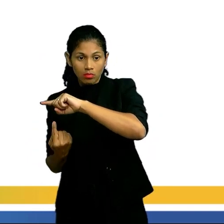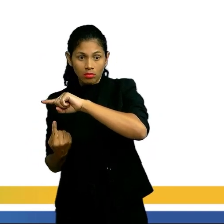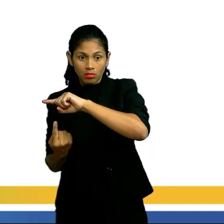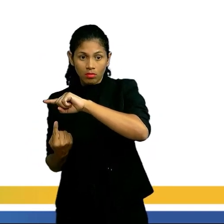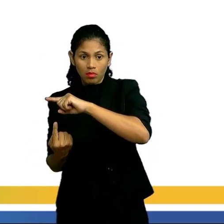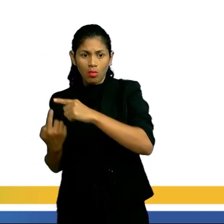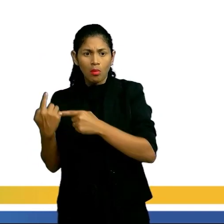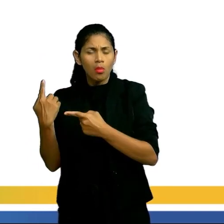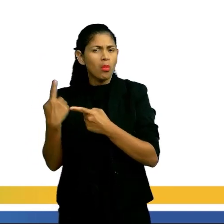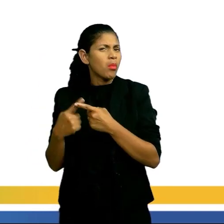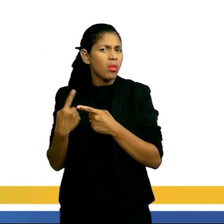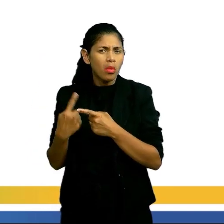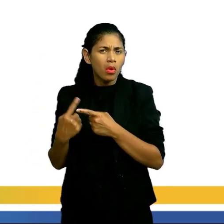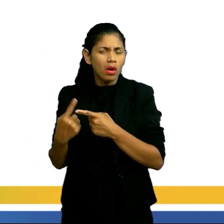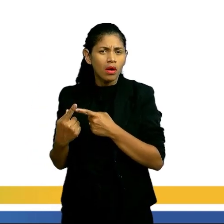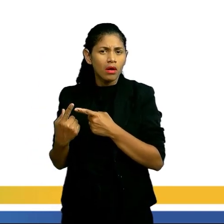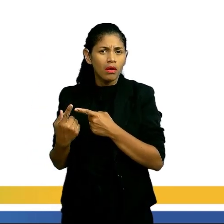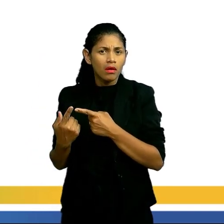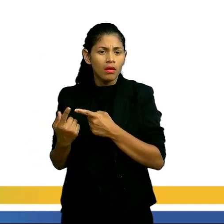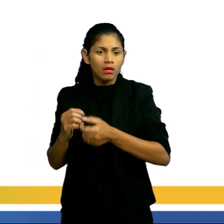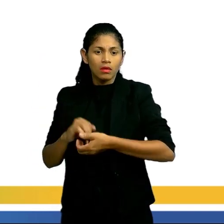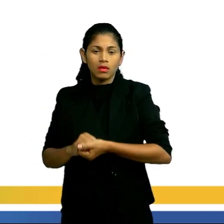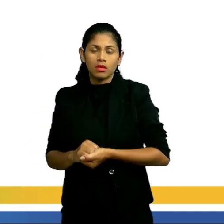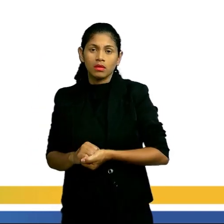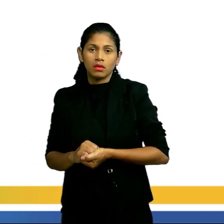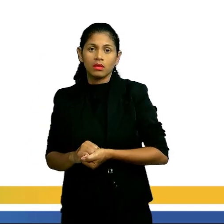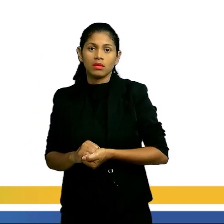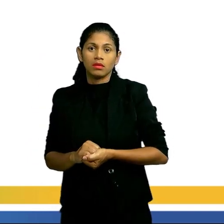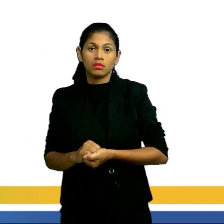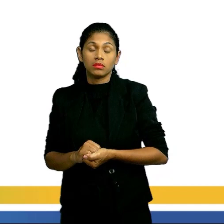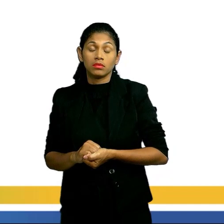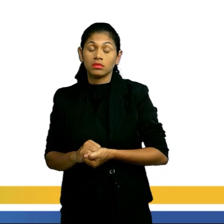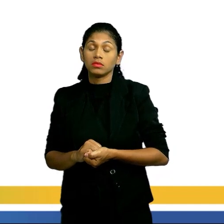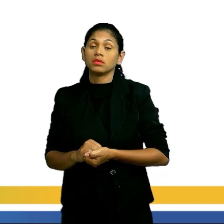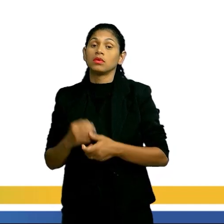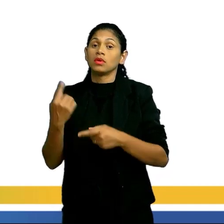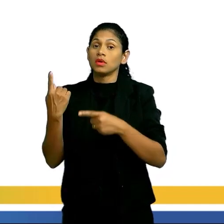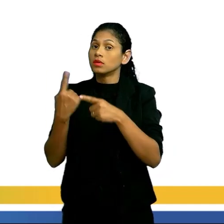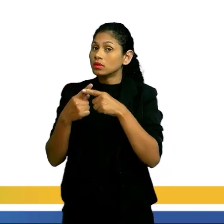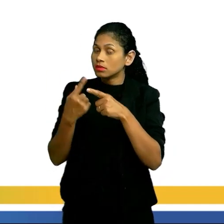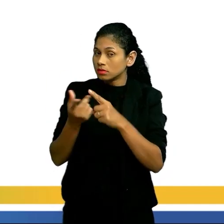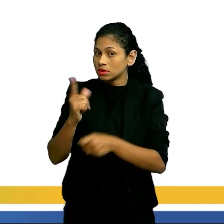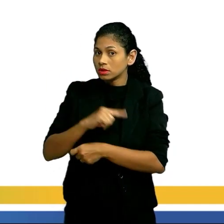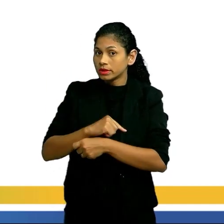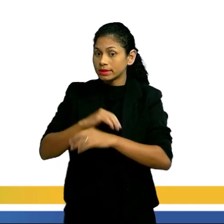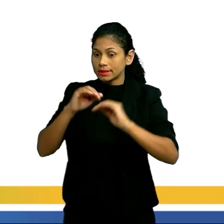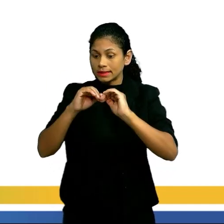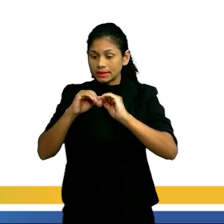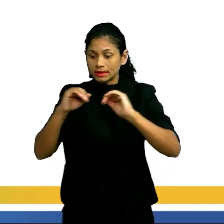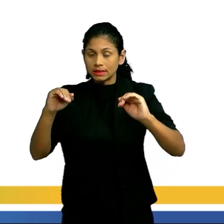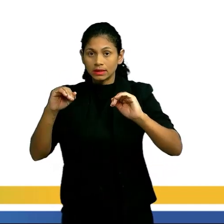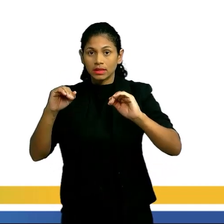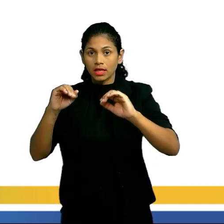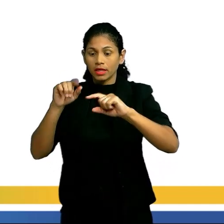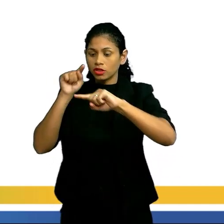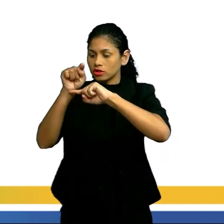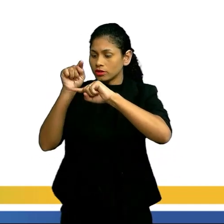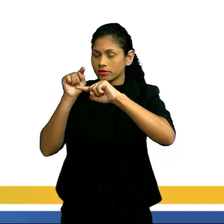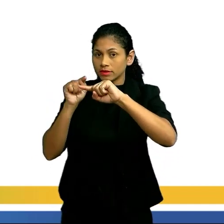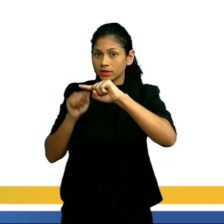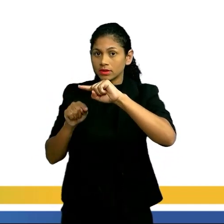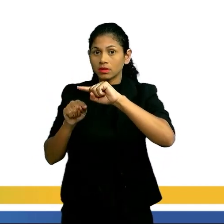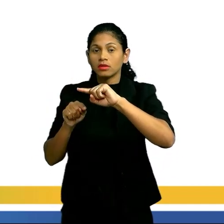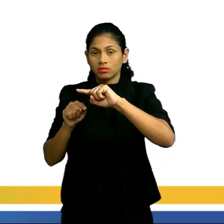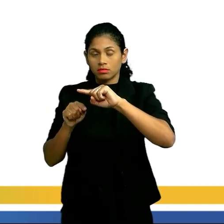ter para resolver essas questões. Nós temos aí divisão de frações, onde nós repetiremos o primeiro